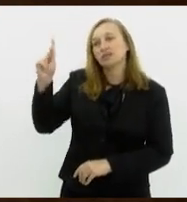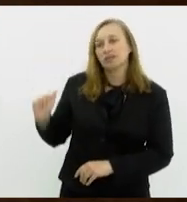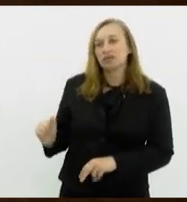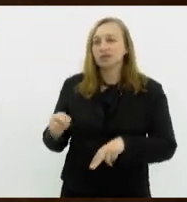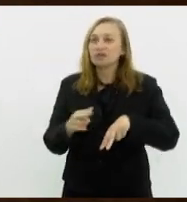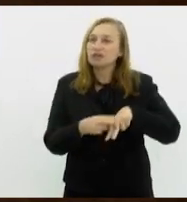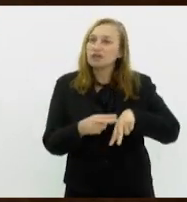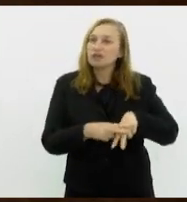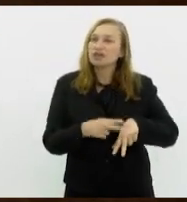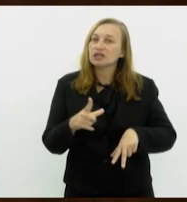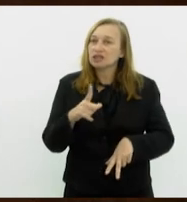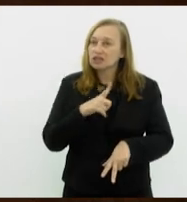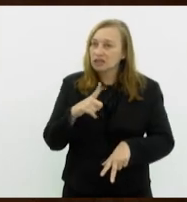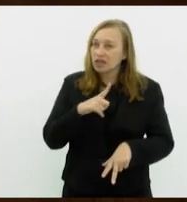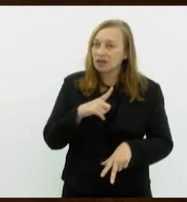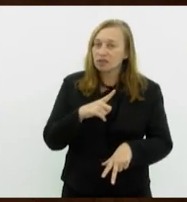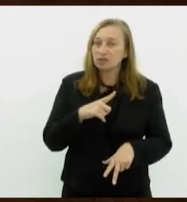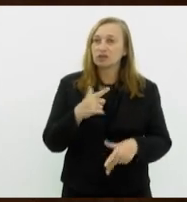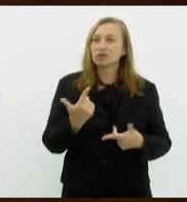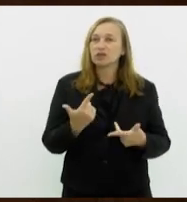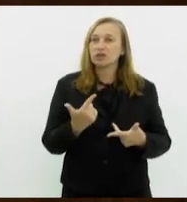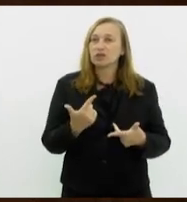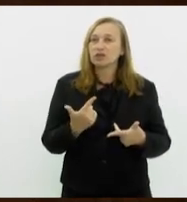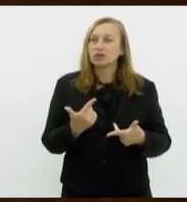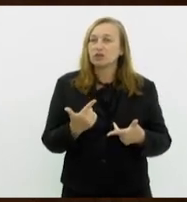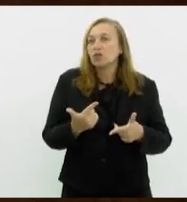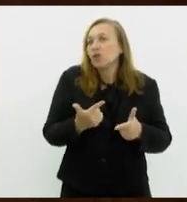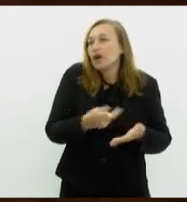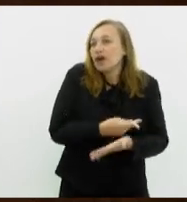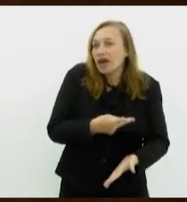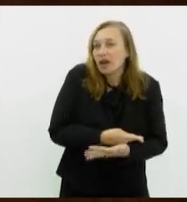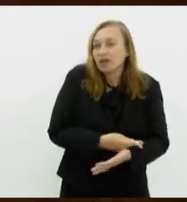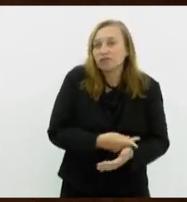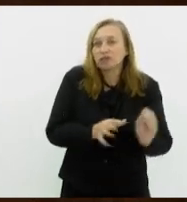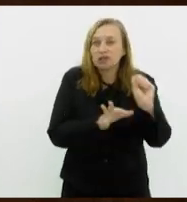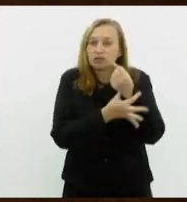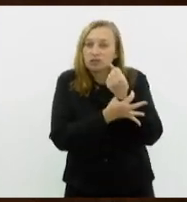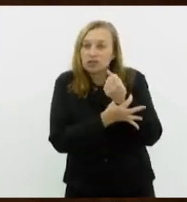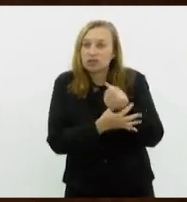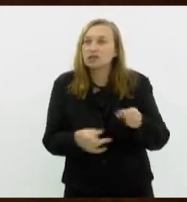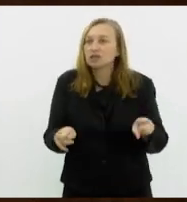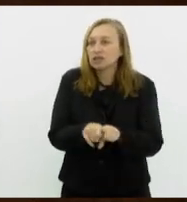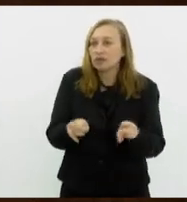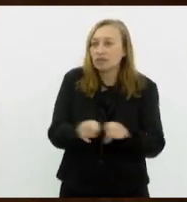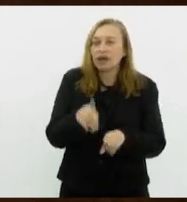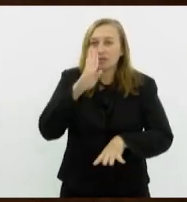uma situação de precariedade, seja na segurança pública, também seja pelos